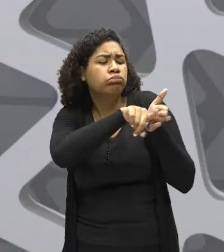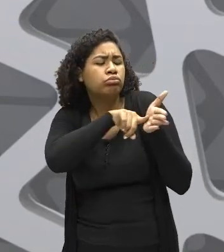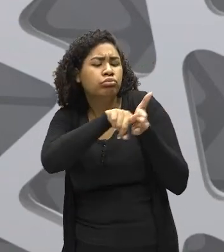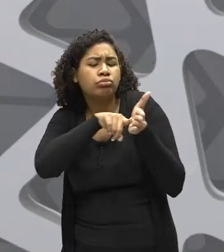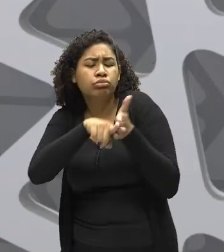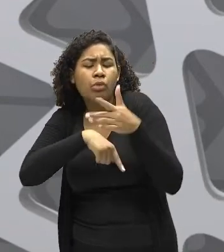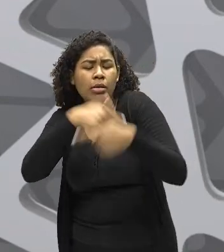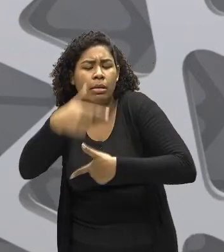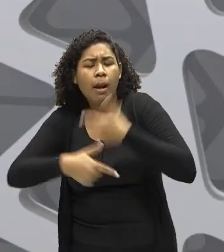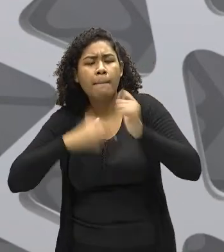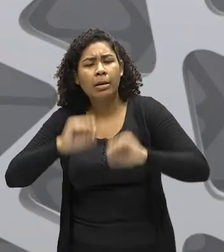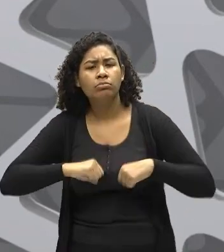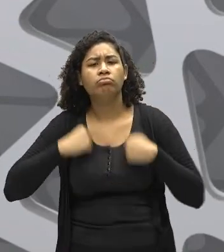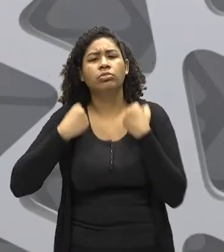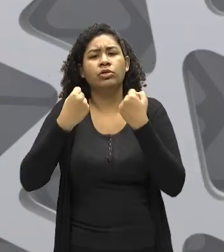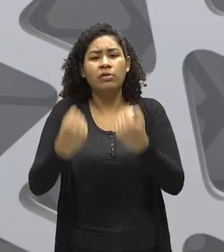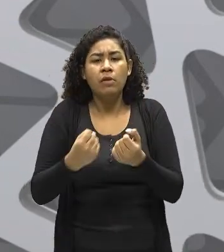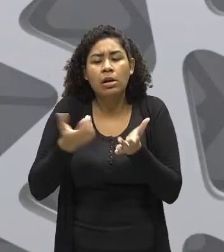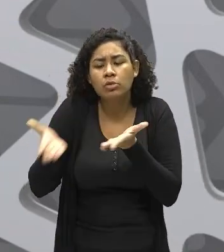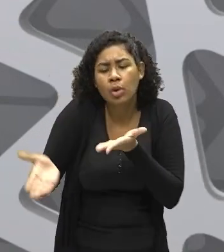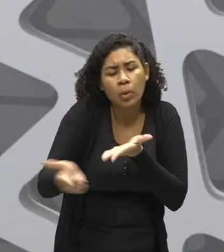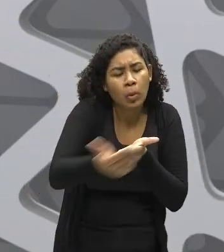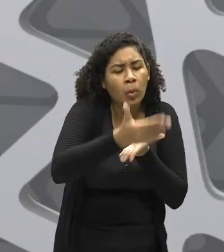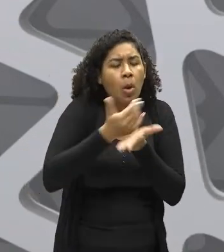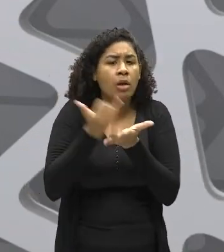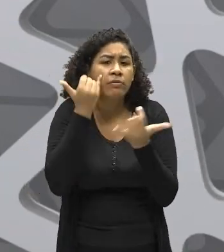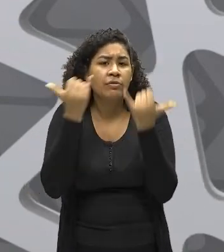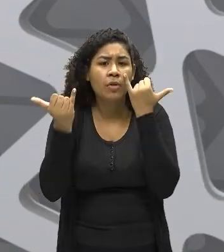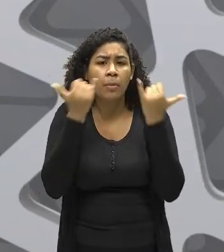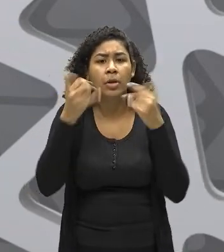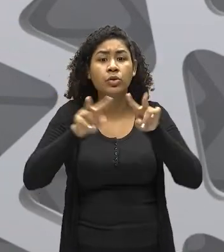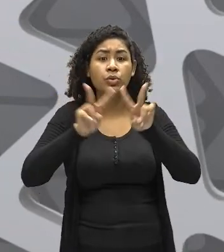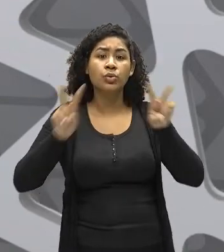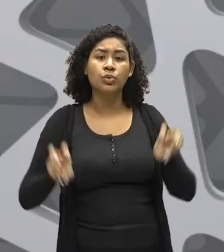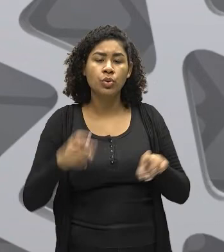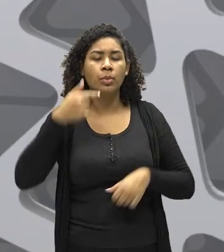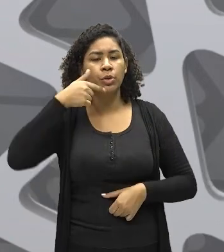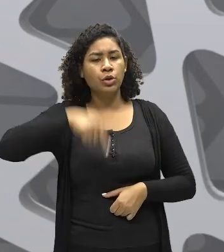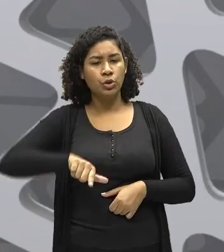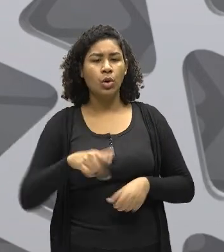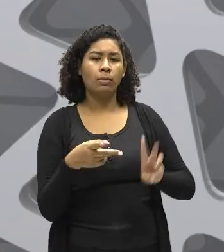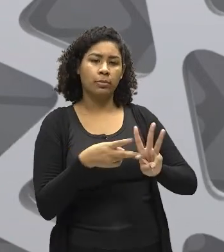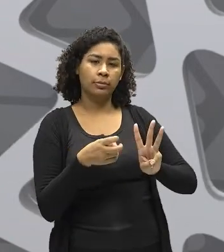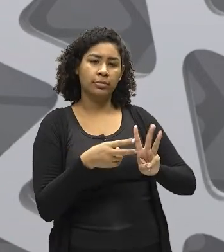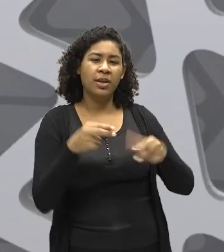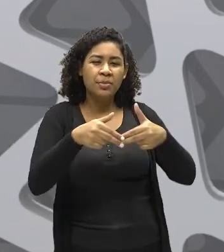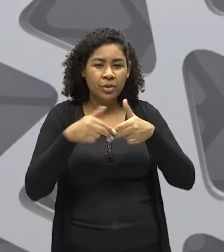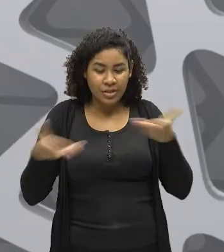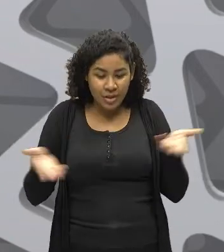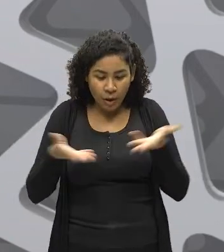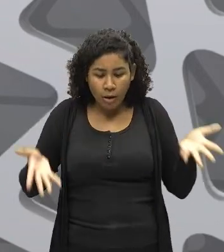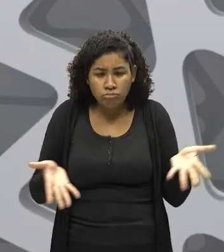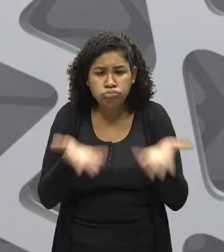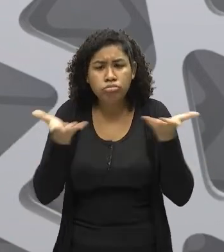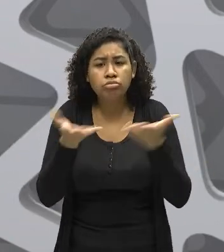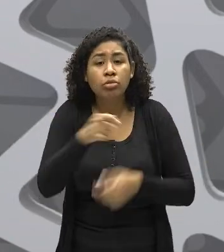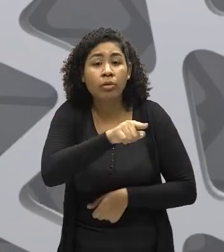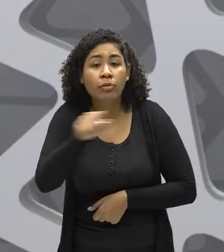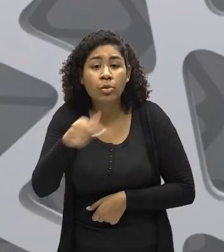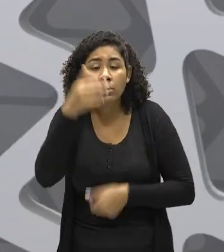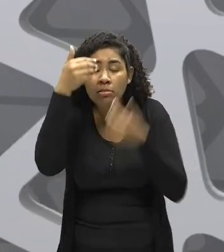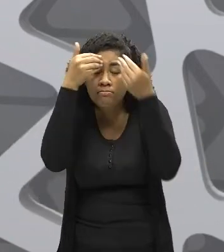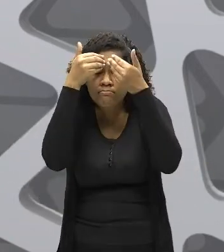línguas indígenas. Isso é muito importante. E eu espero que essa sementinha que a gente está jogando hoje para vocês